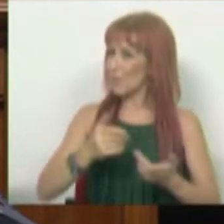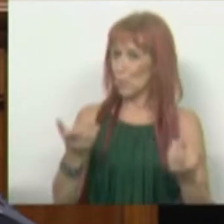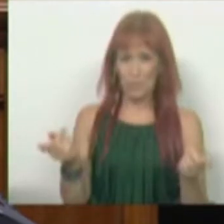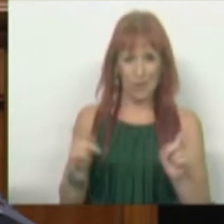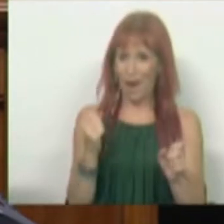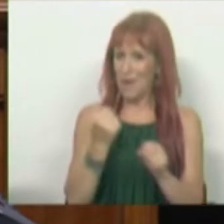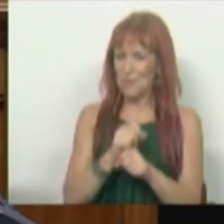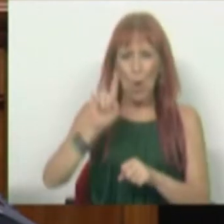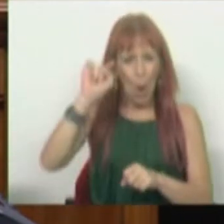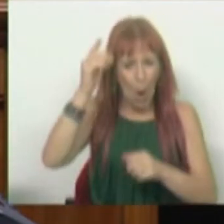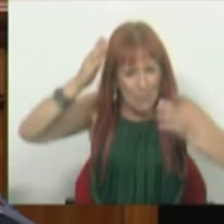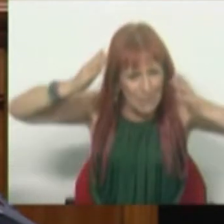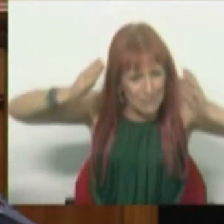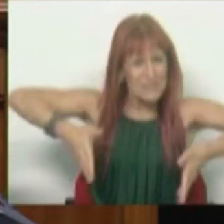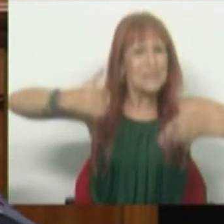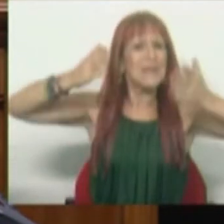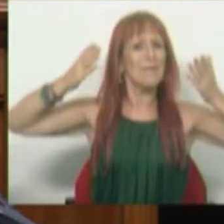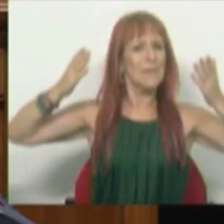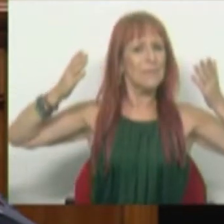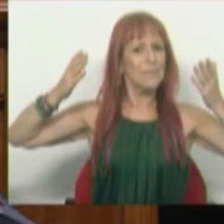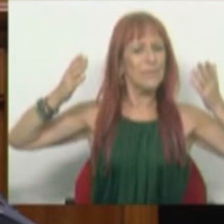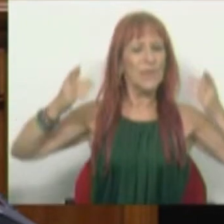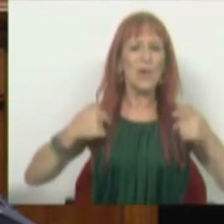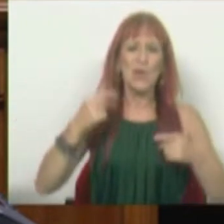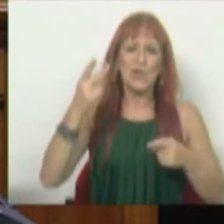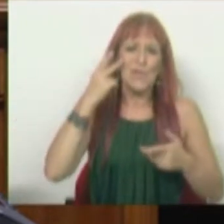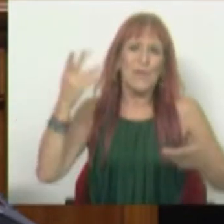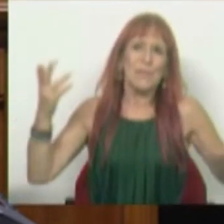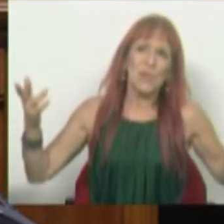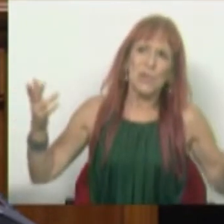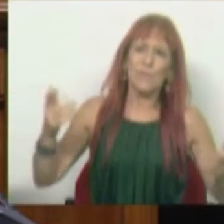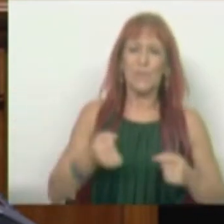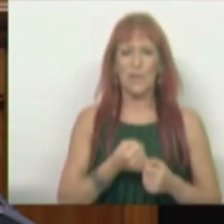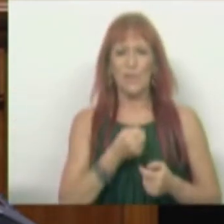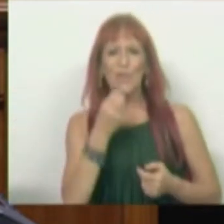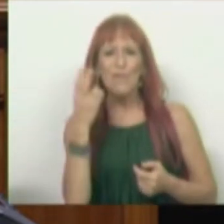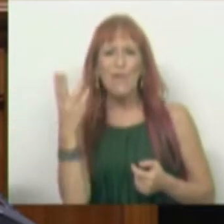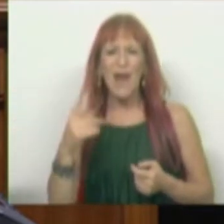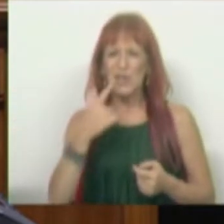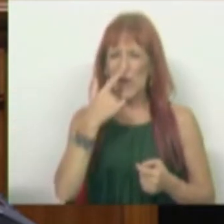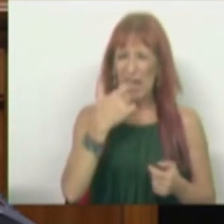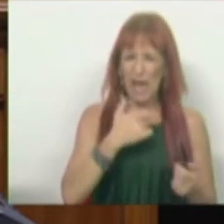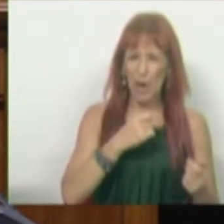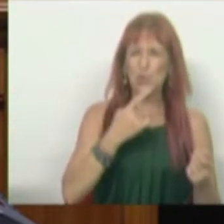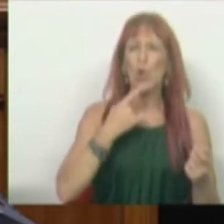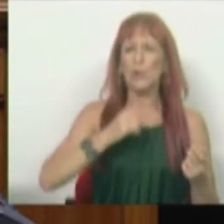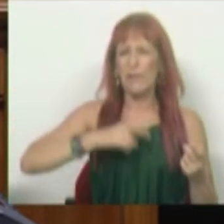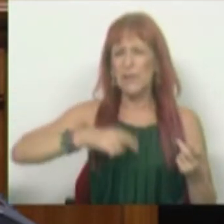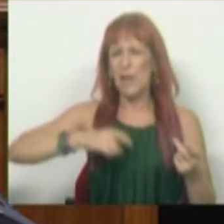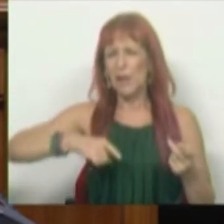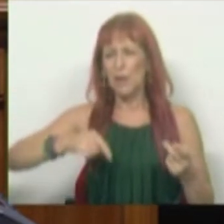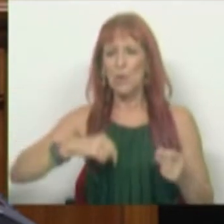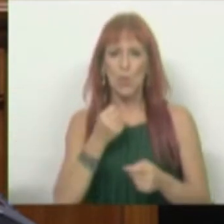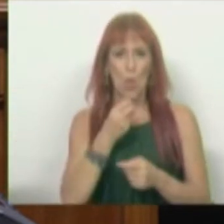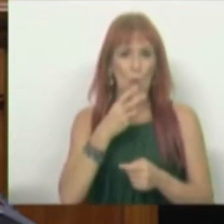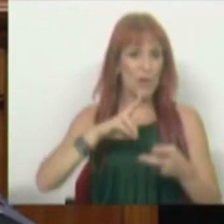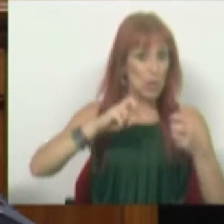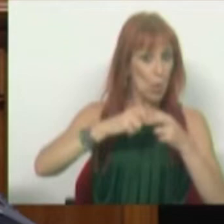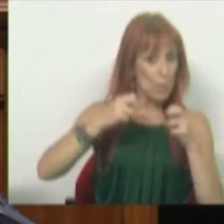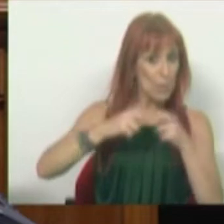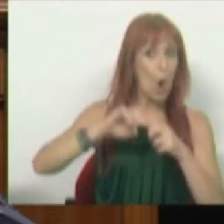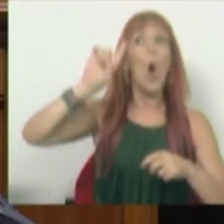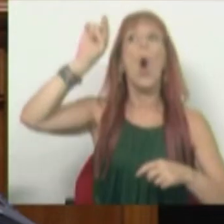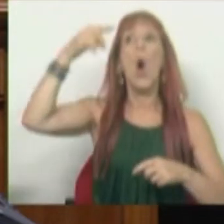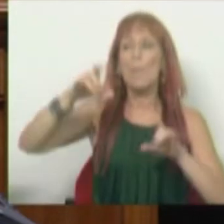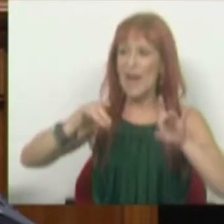agir como deveria estar a agir. Nós assistimos, portanto, a um conjunto de erros que se repetem, a um conjunto de problemas que poderiam